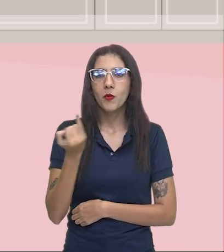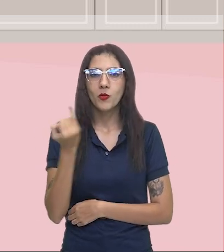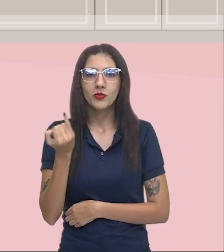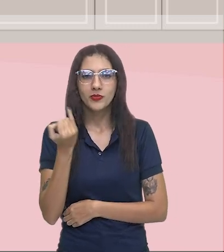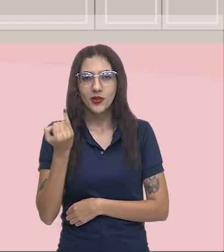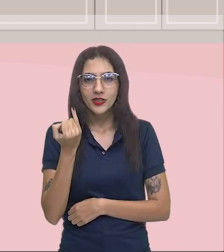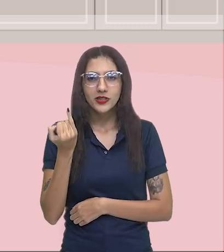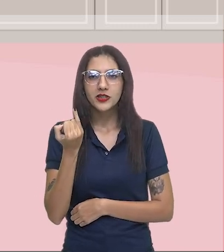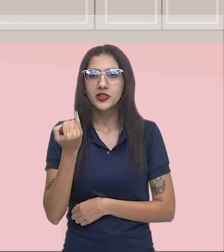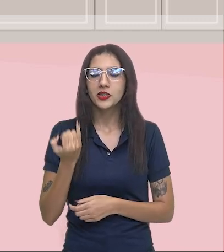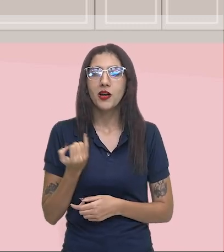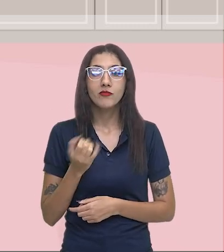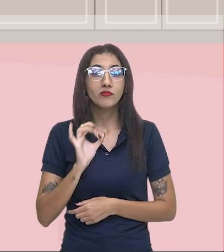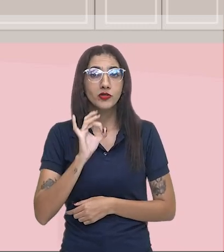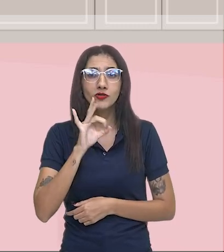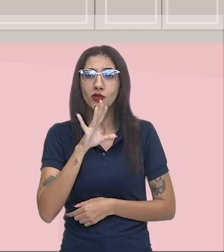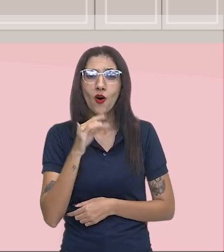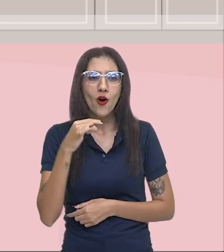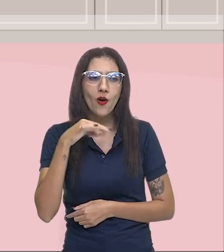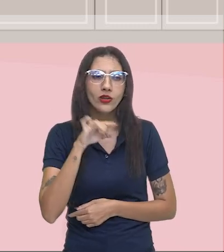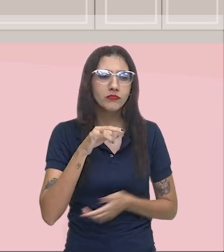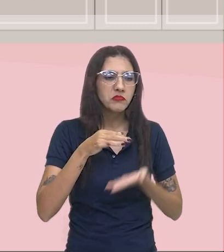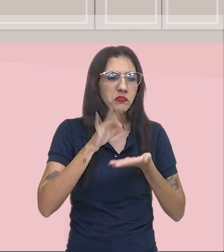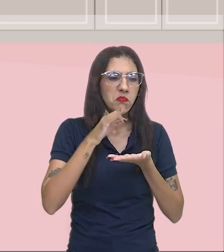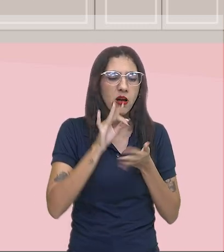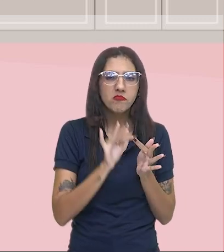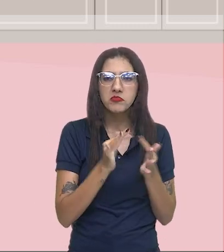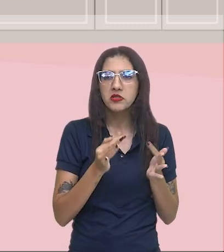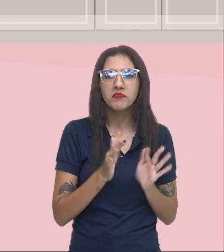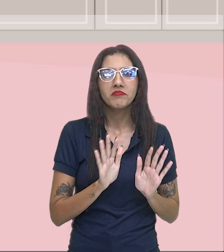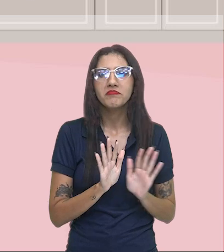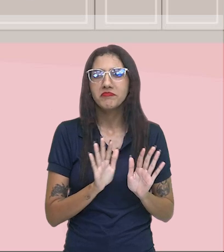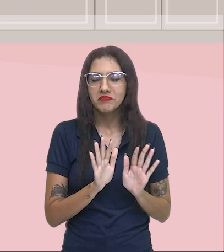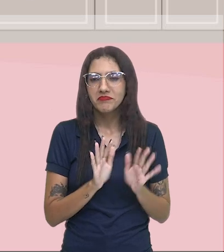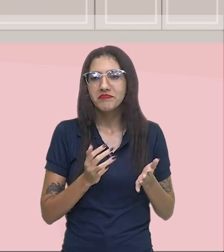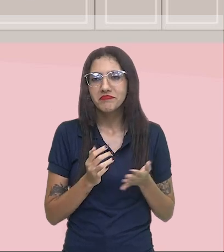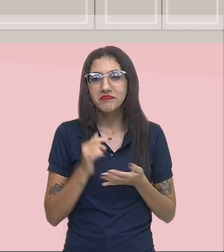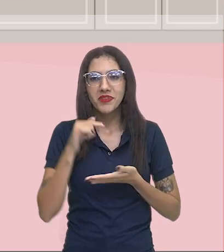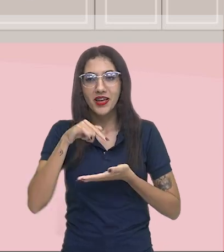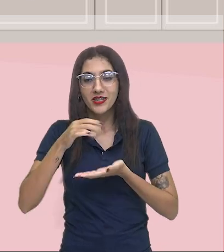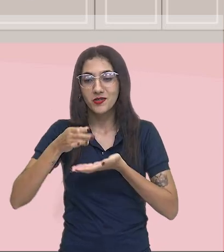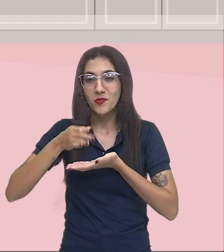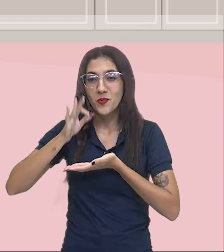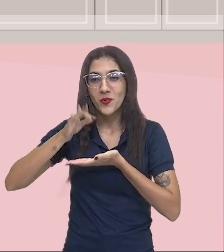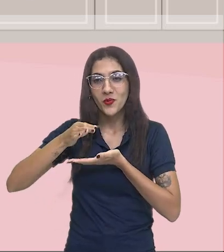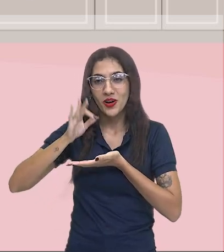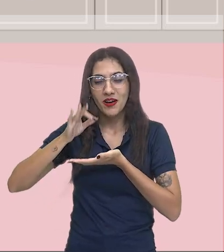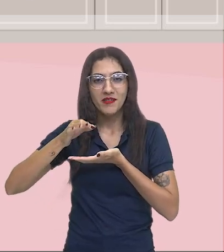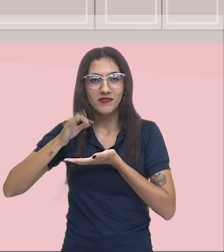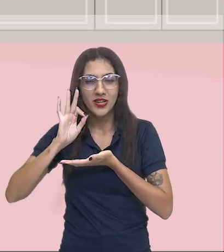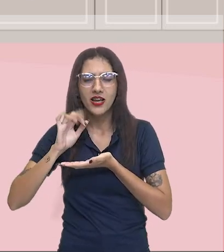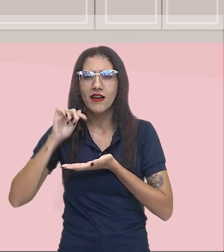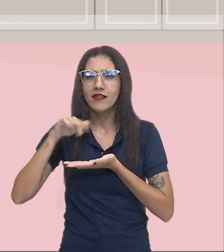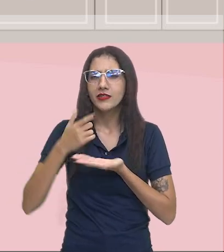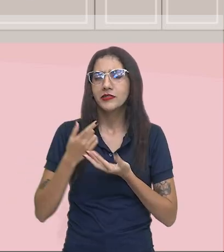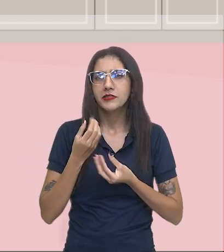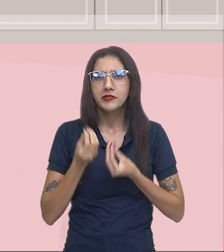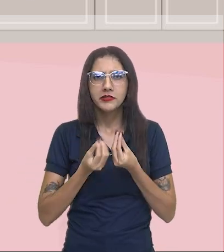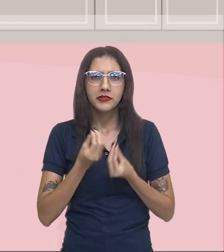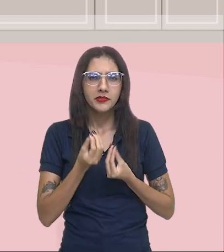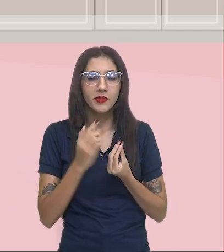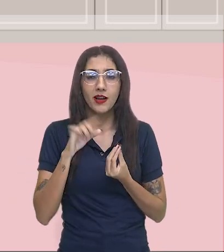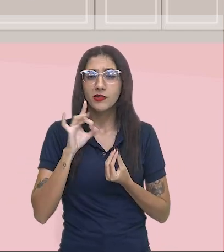de consumir o café em si. Ou seja, a bebida que eu estou aqui, digamos que eu usei